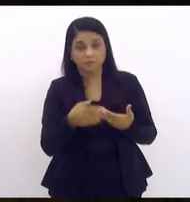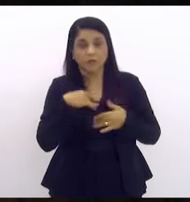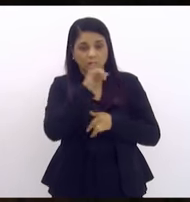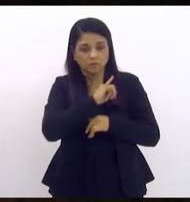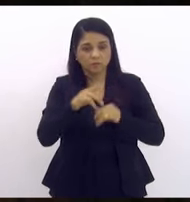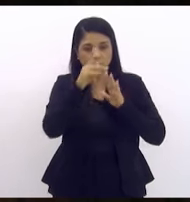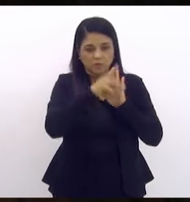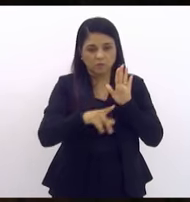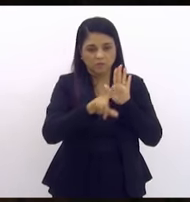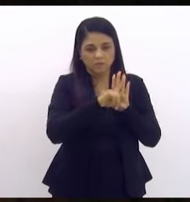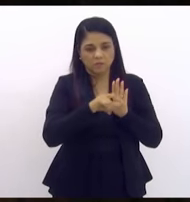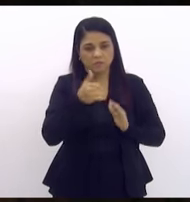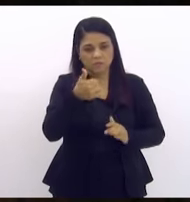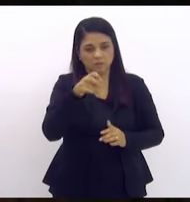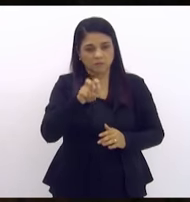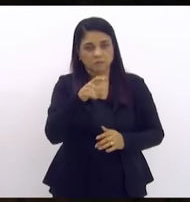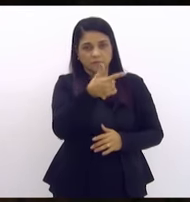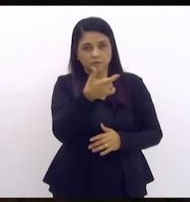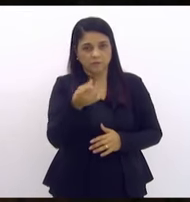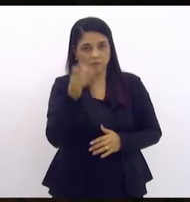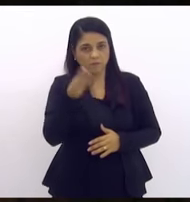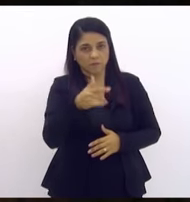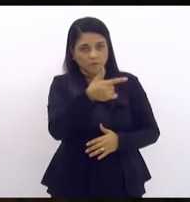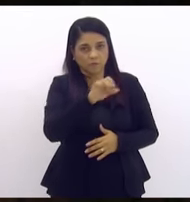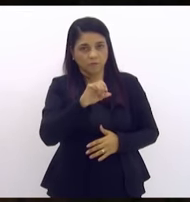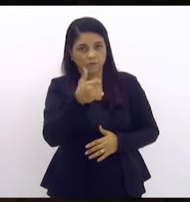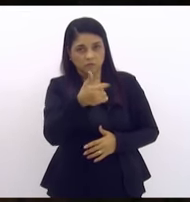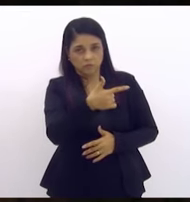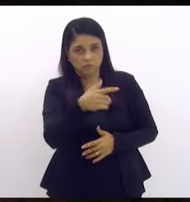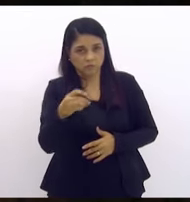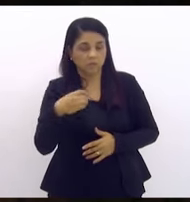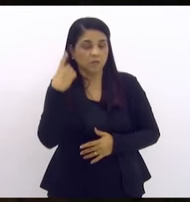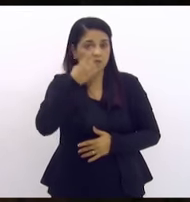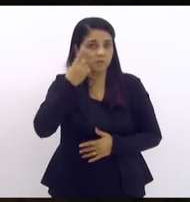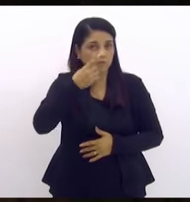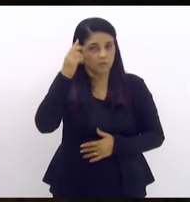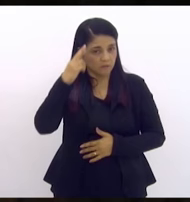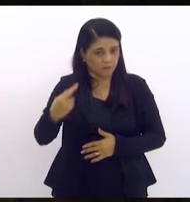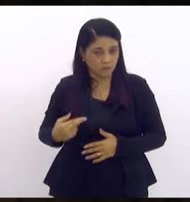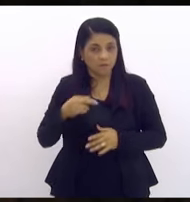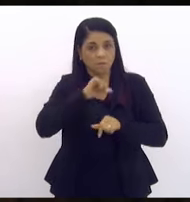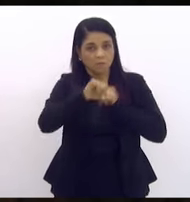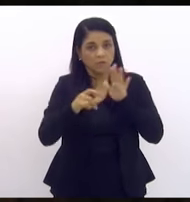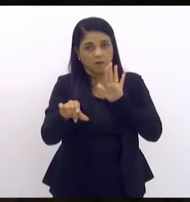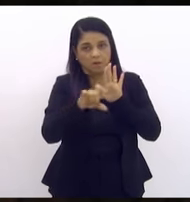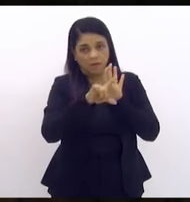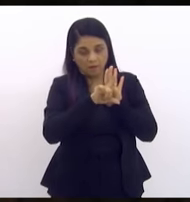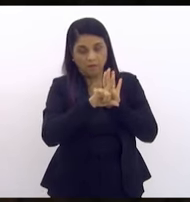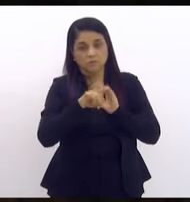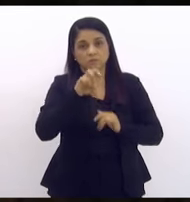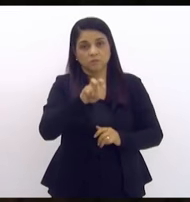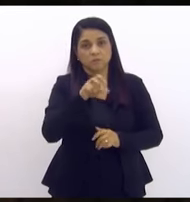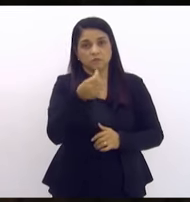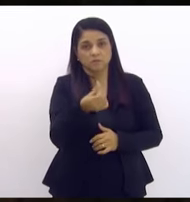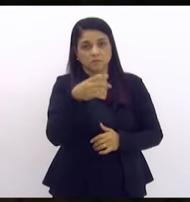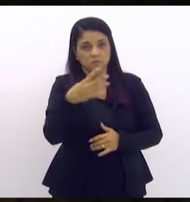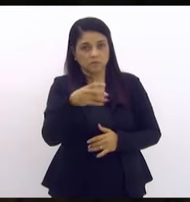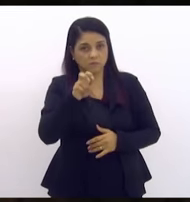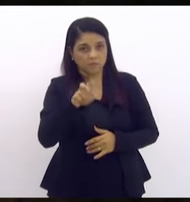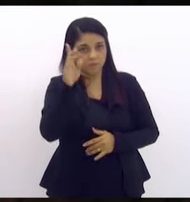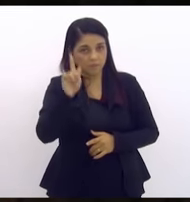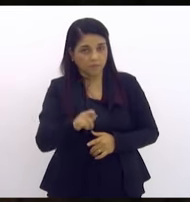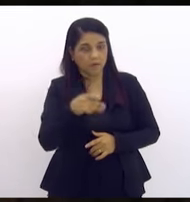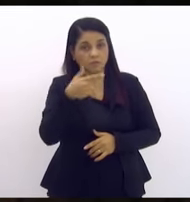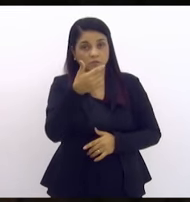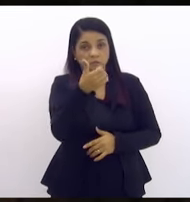Anuncio o projeto de lei número 1526 de 23, de autoria da deputada Renata Souza, que altera a lei 5.645 de 6 de janeiro